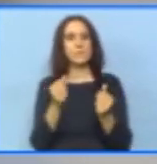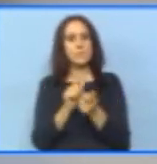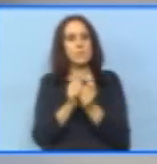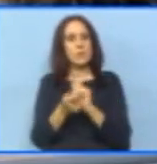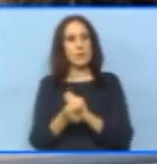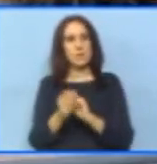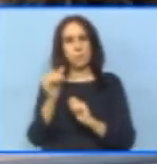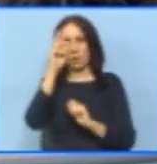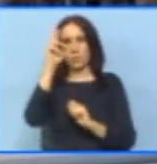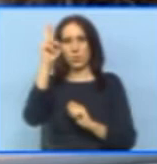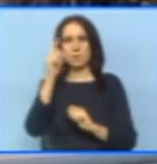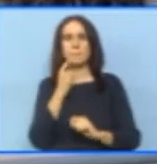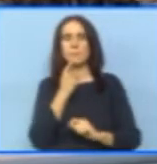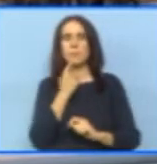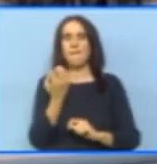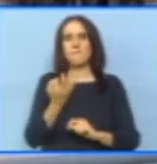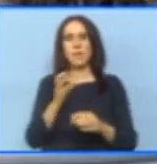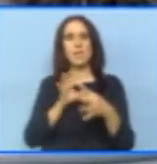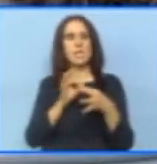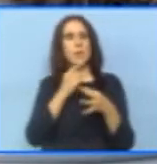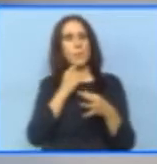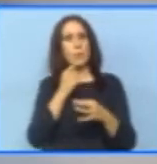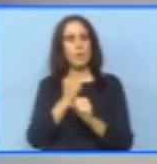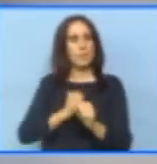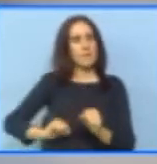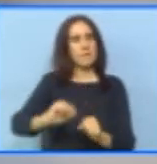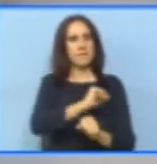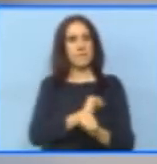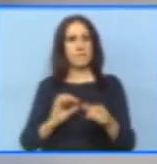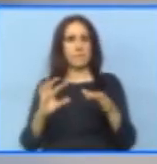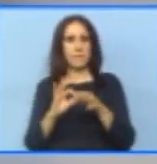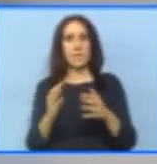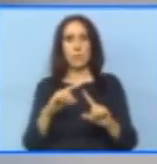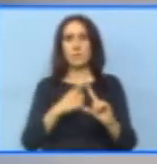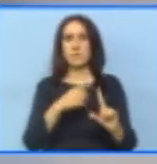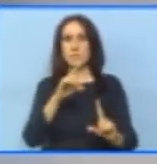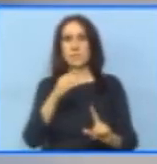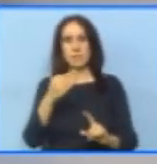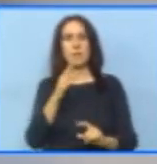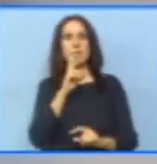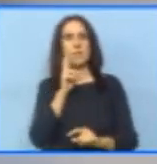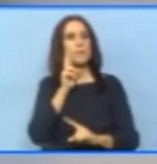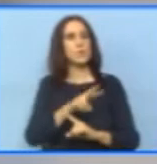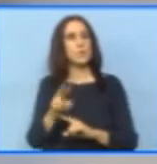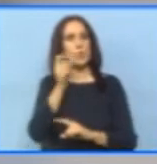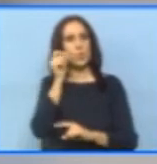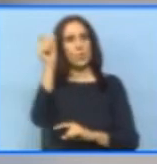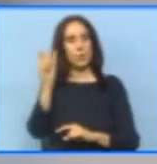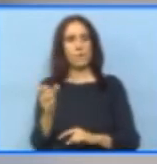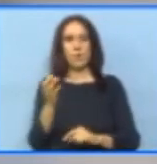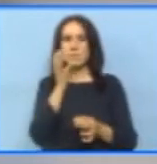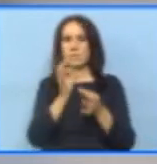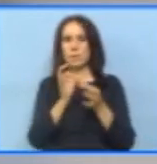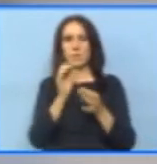da Rússia, percebeu que havia aqui uma ligação muito grande com o nosso trabalho. E, então, em 67, visitou Fátima e fez, então, a 14 de setembro